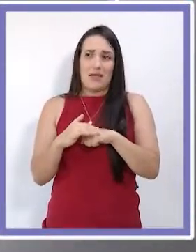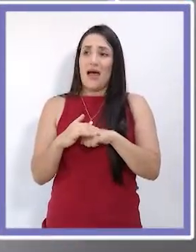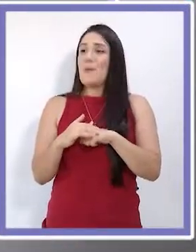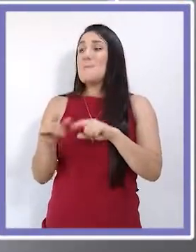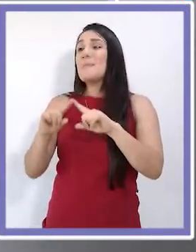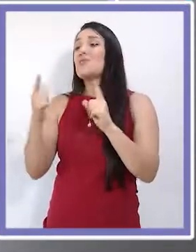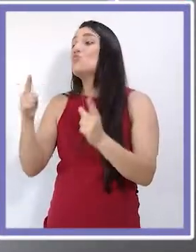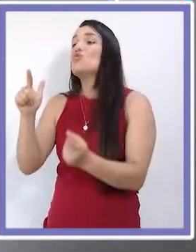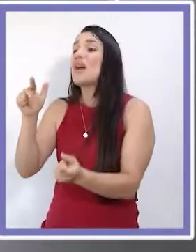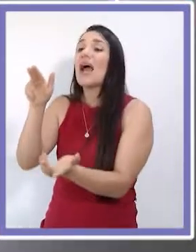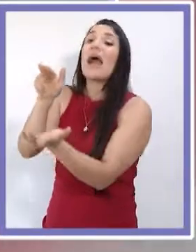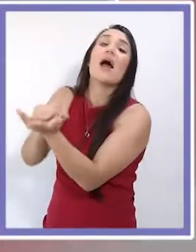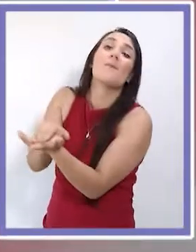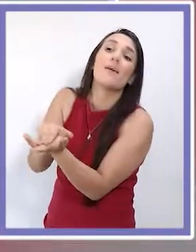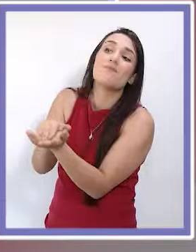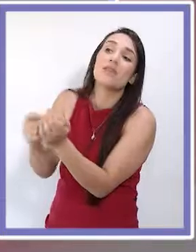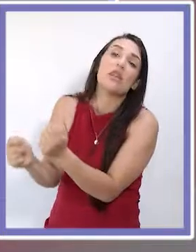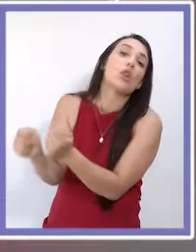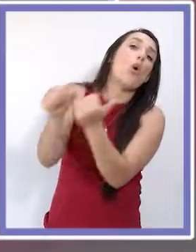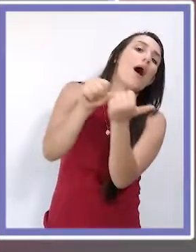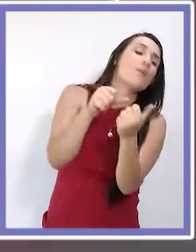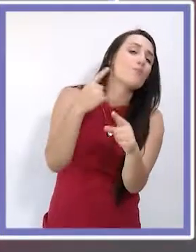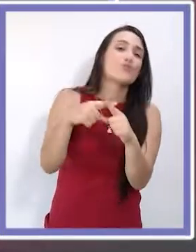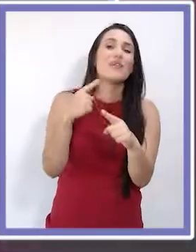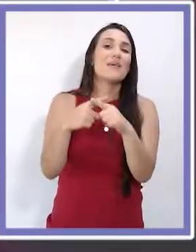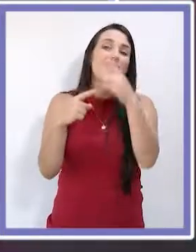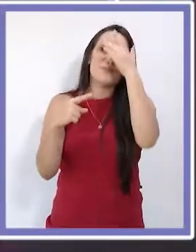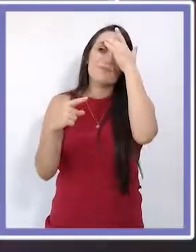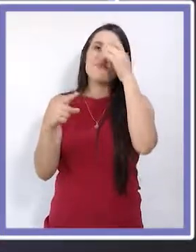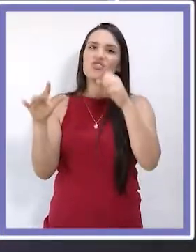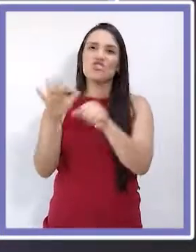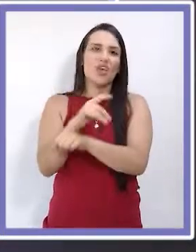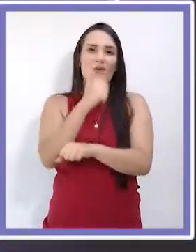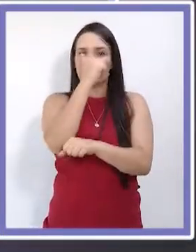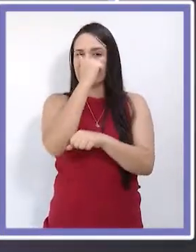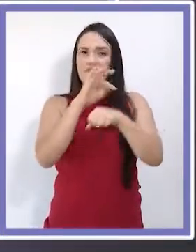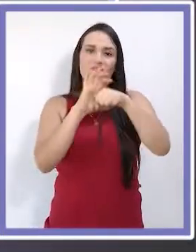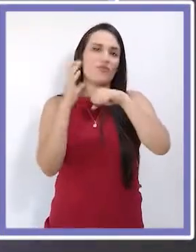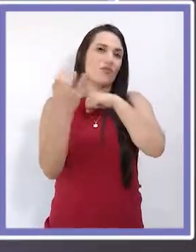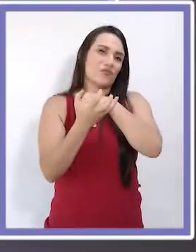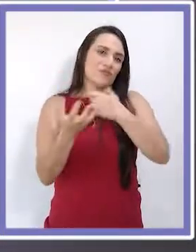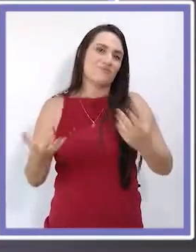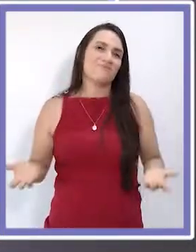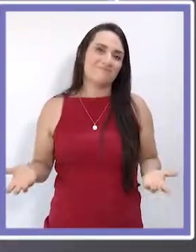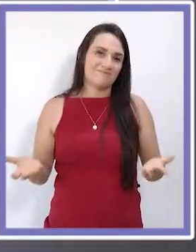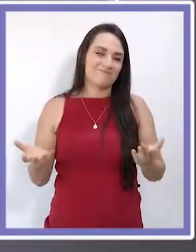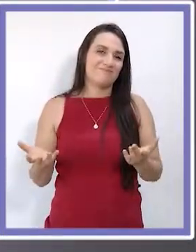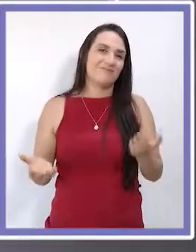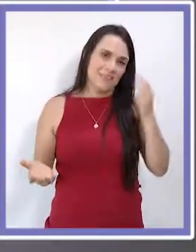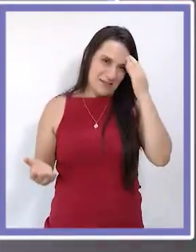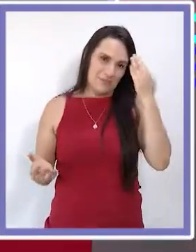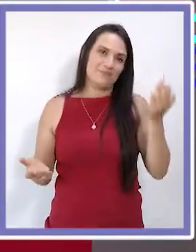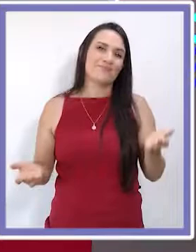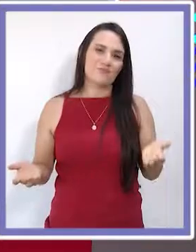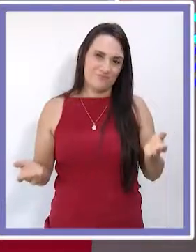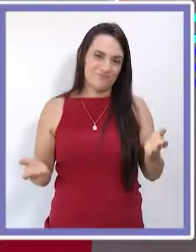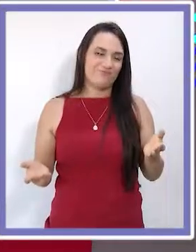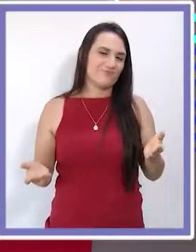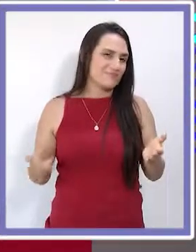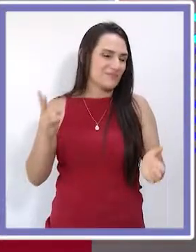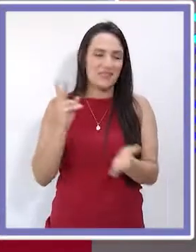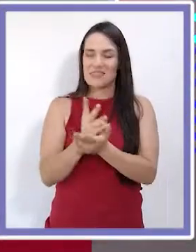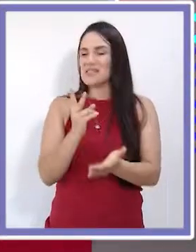Covid. Muitas vezes a gente tinha o doador, o órgão, e o paciente que ia receber o órgão estava com Covid. Então,